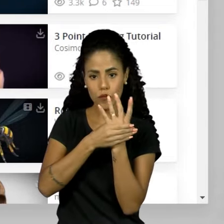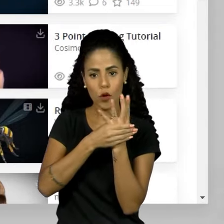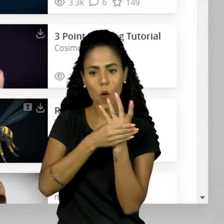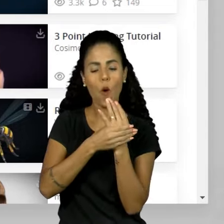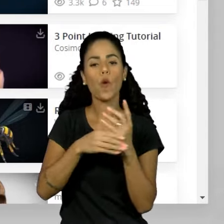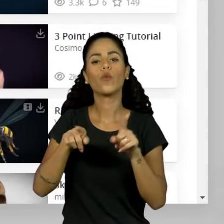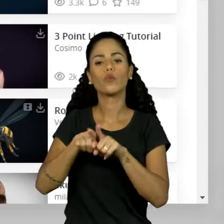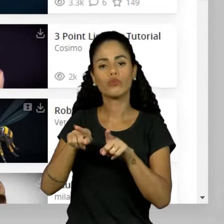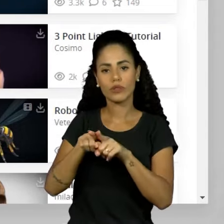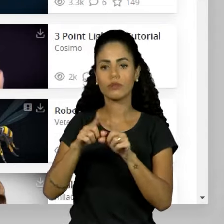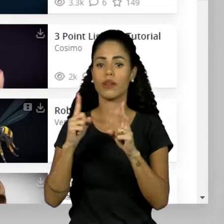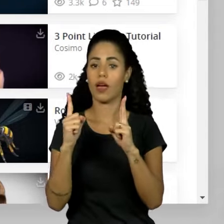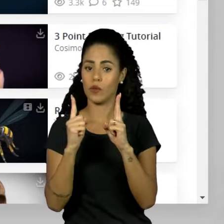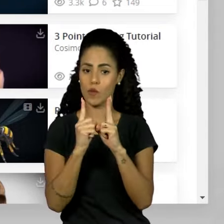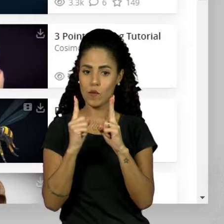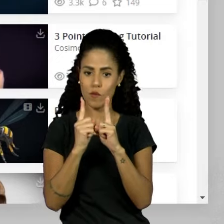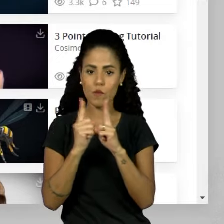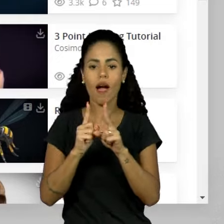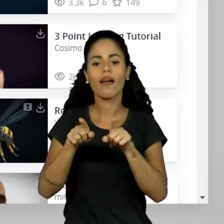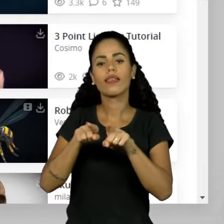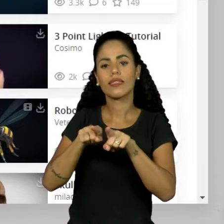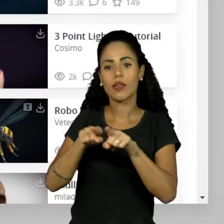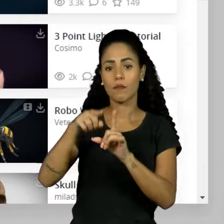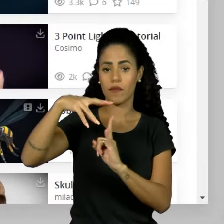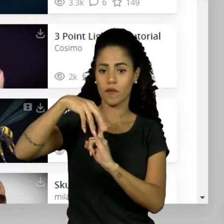Pernambuco, a do Estado do Rio Grande do Norte, a